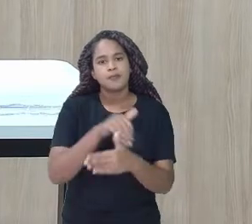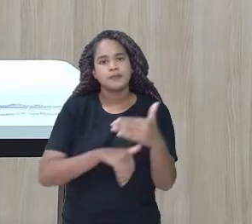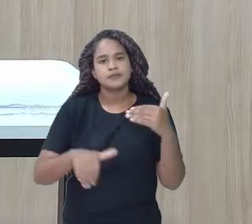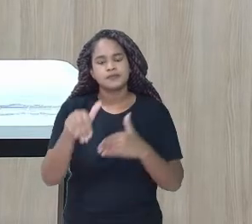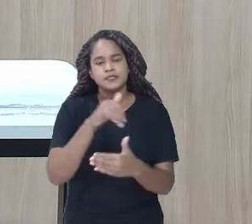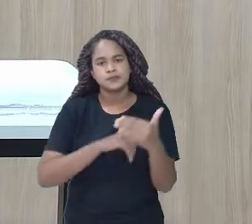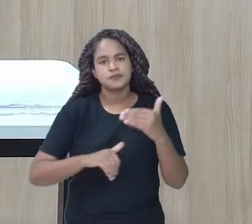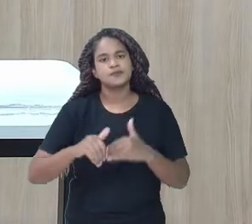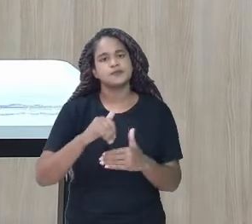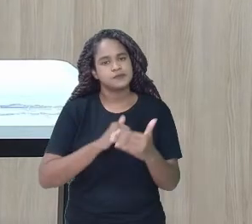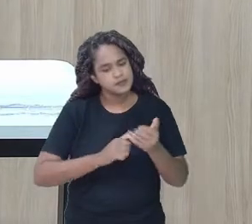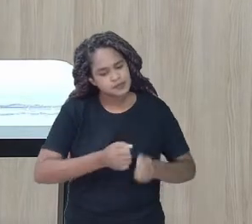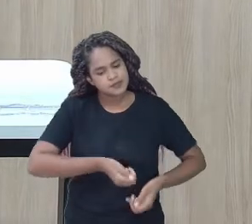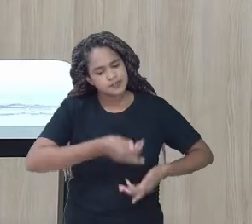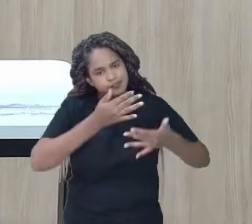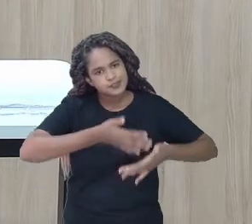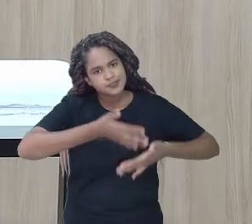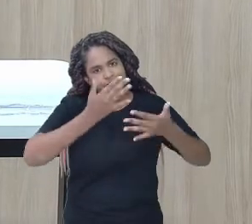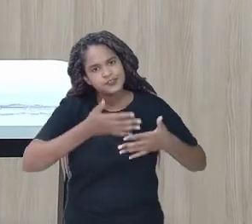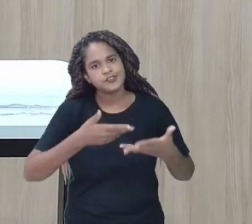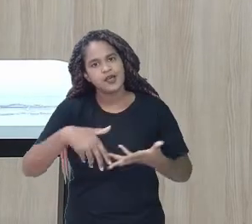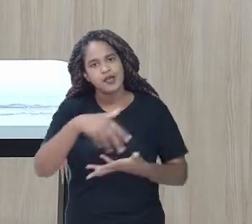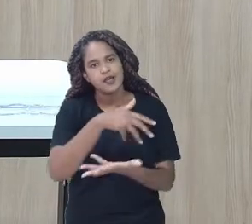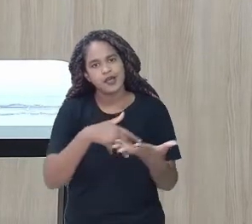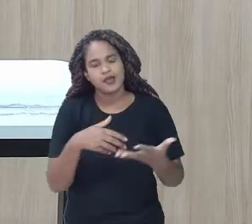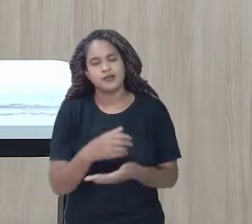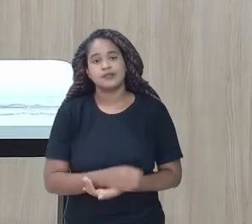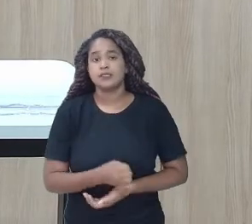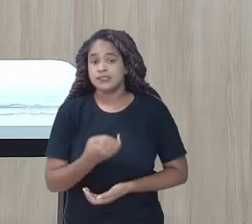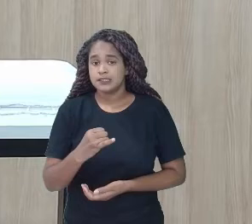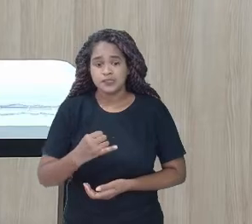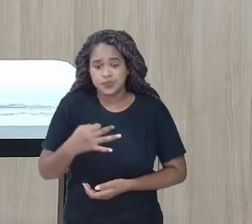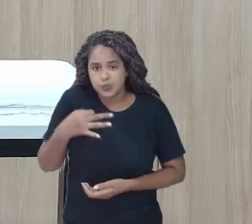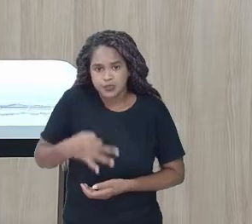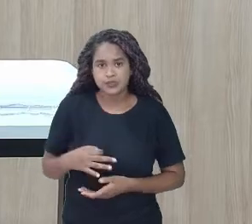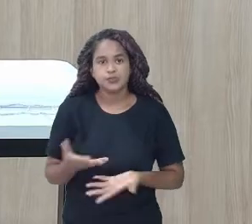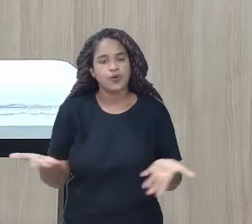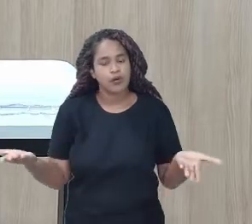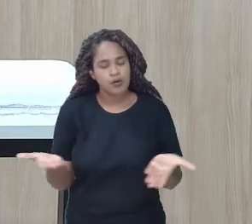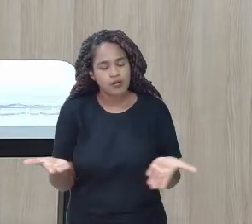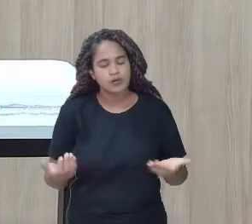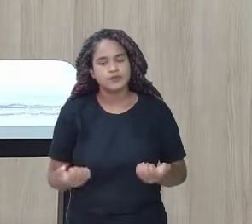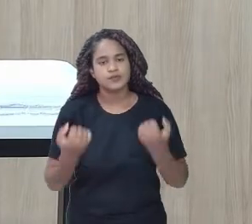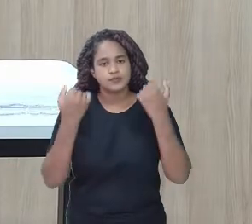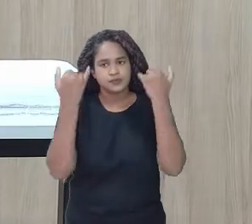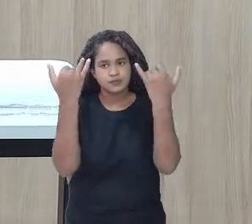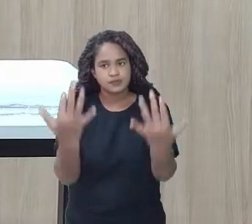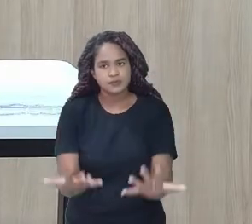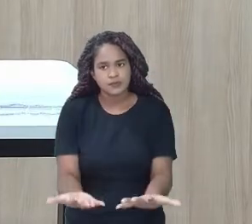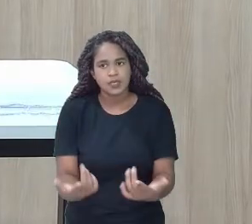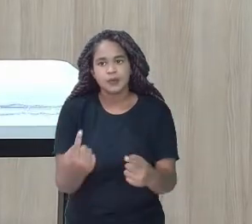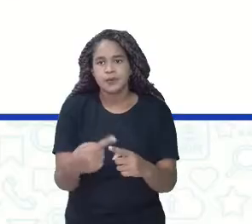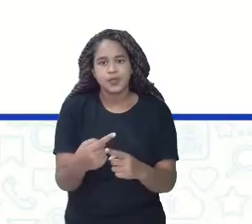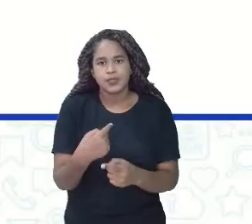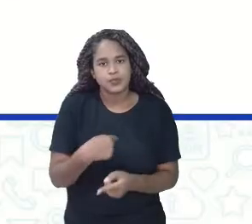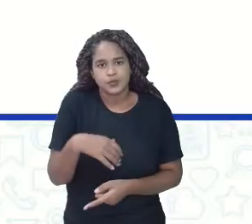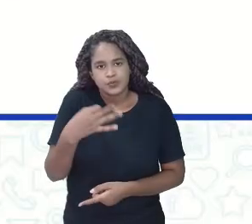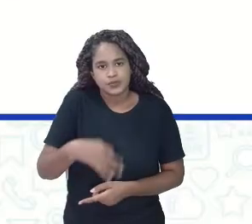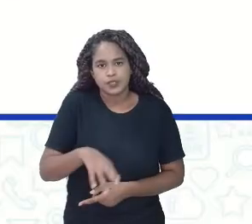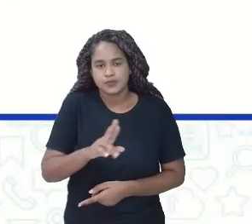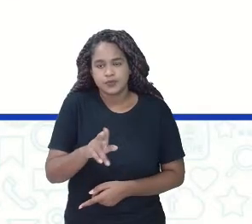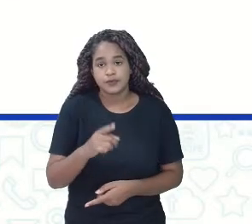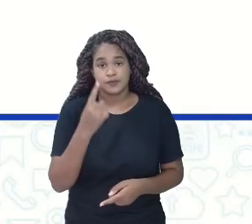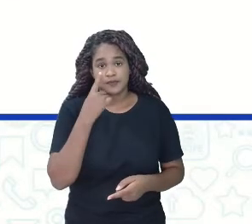participando do nosso chat. Não, se não acertou, mas vai entender por que não acertou. Então, a nossa resposta, eu estou trazendo para vocês,